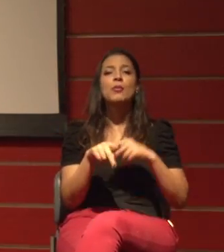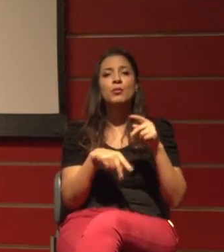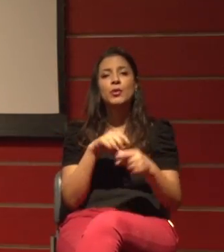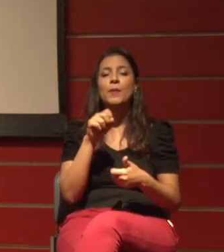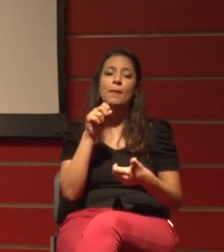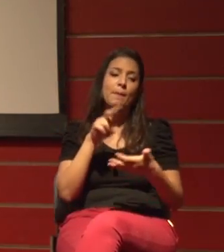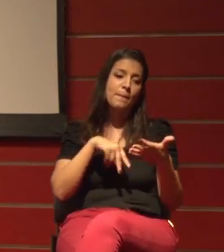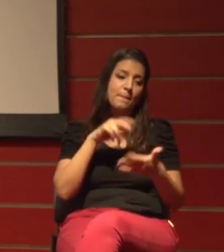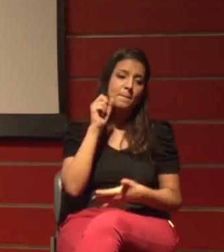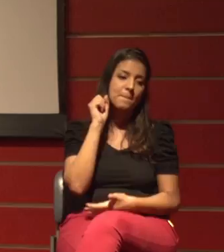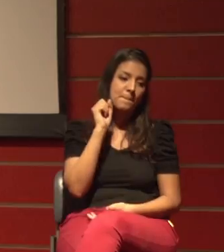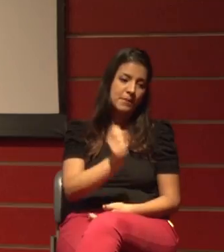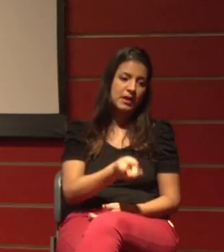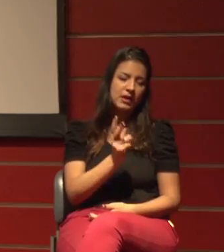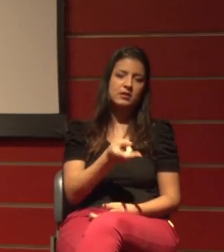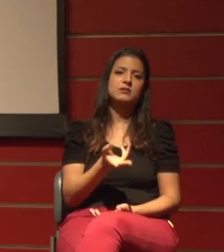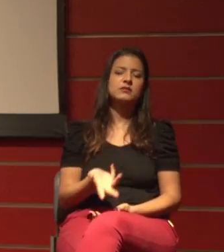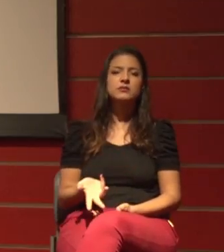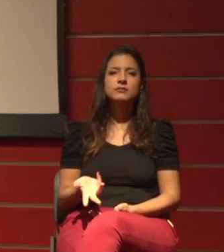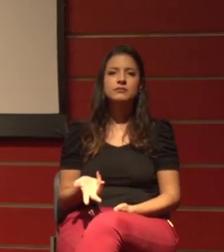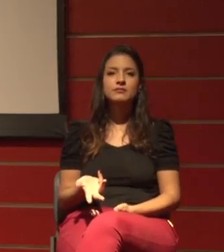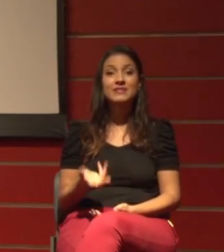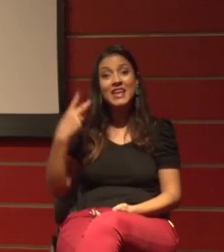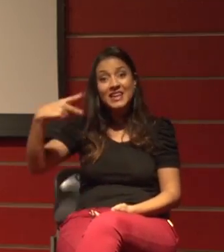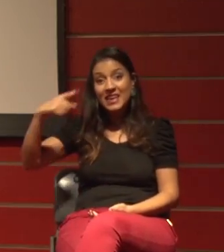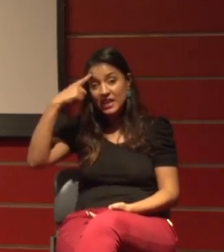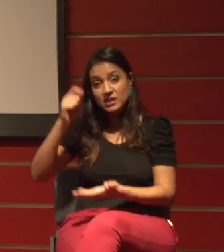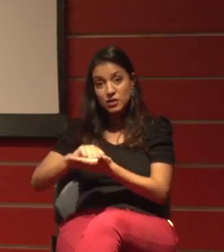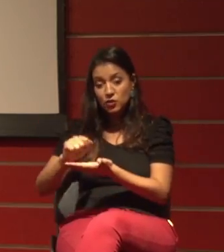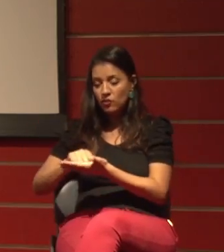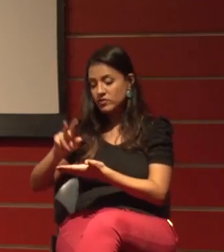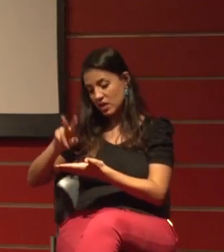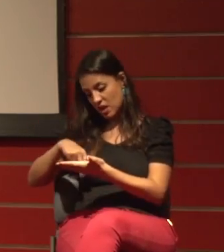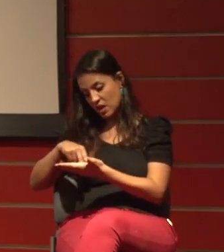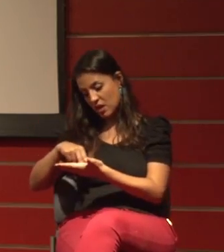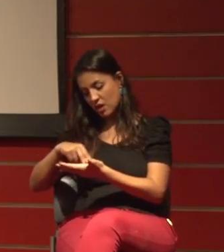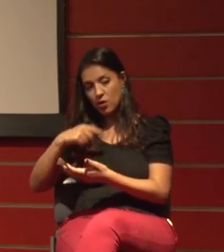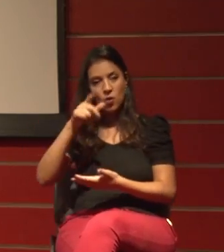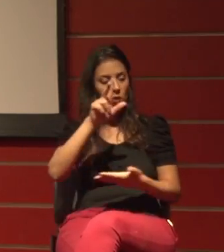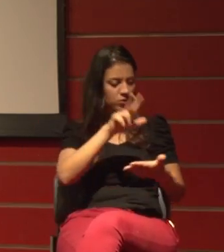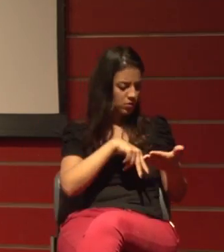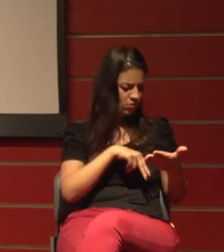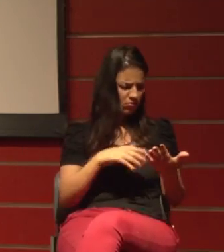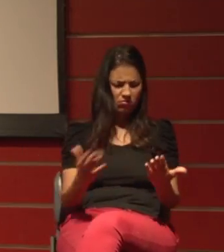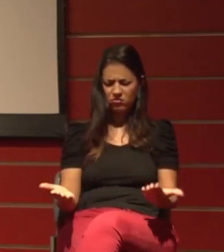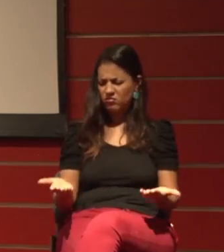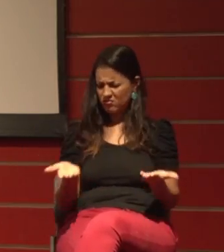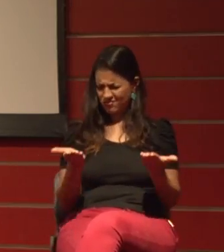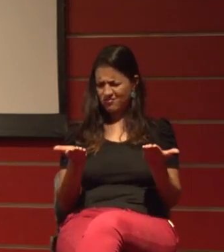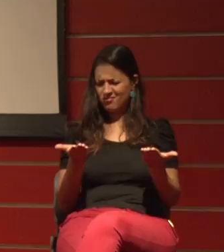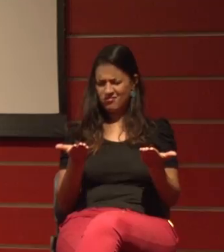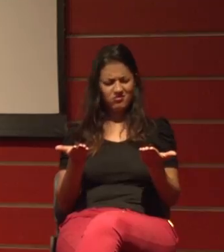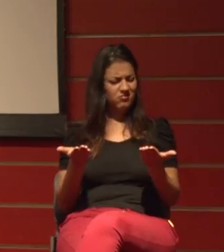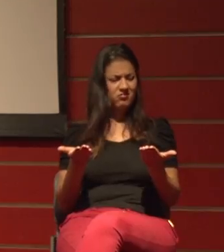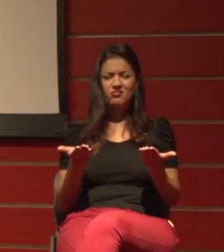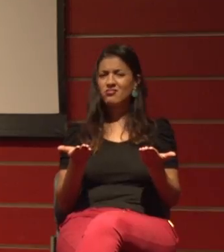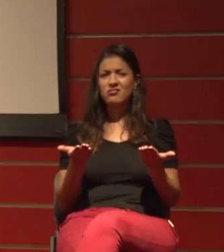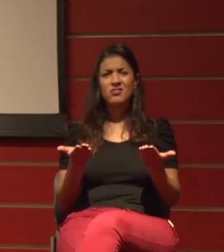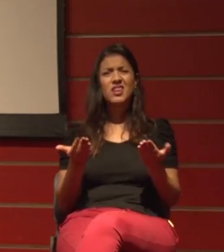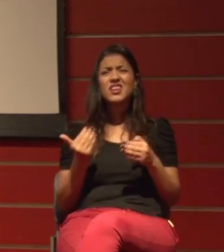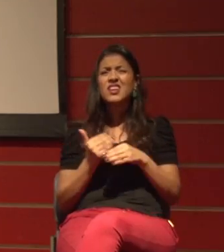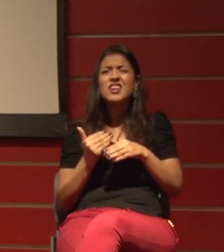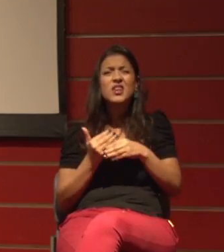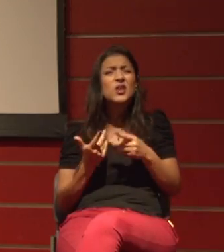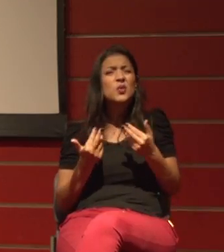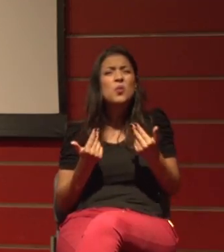de um escritor eh e você lê de outro você às vezes não não consegue separar porque tá tudo muito